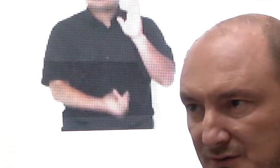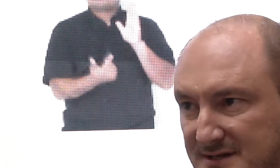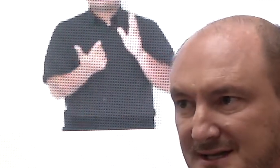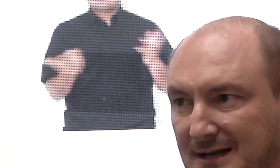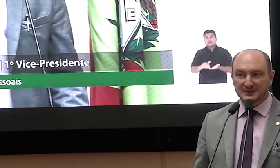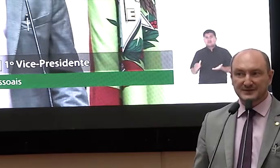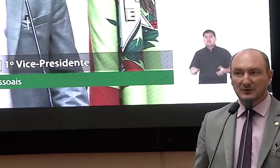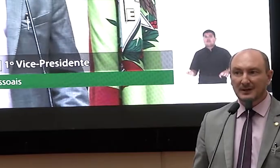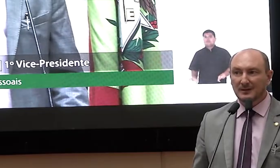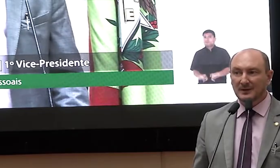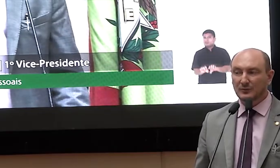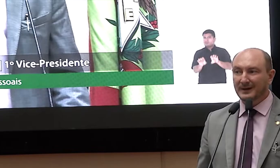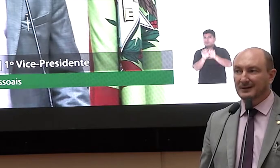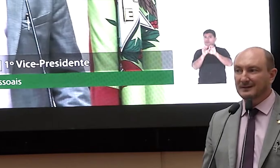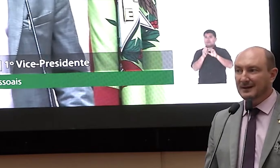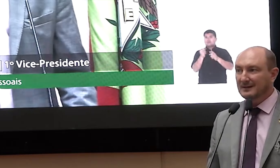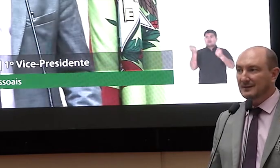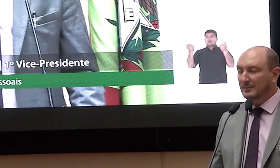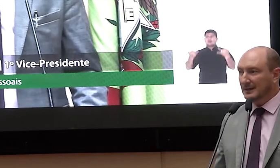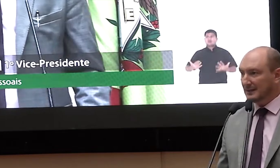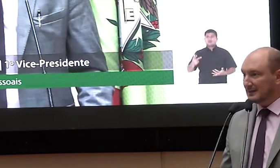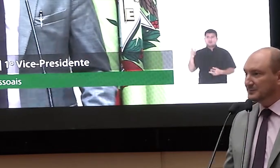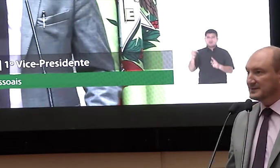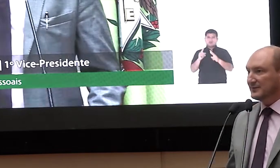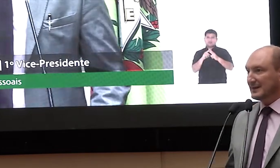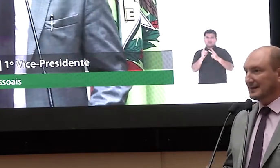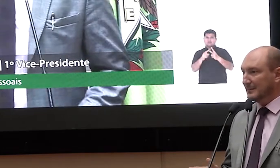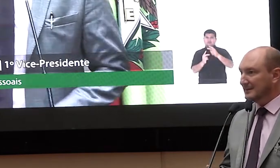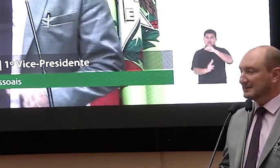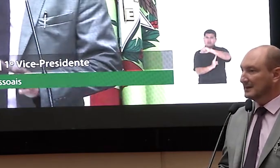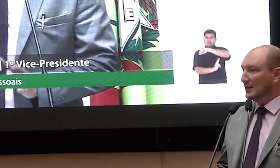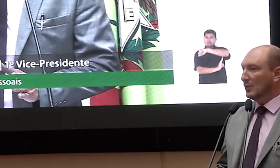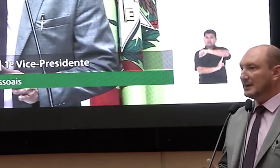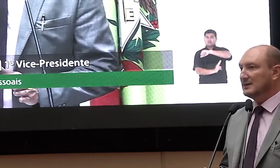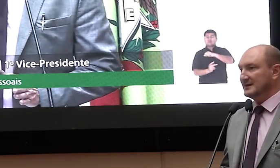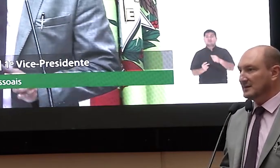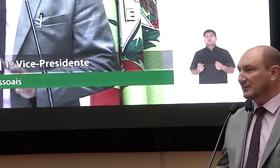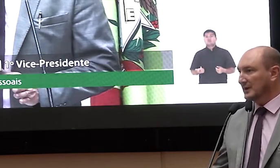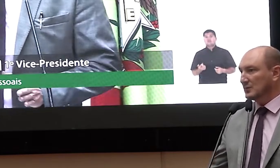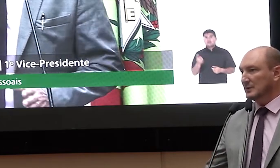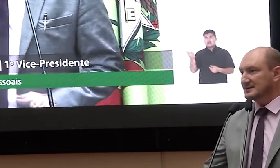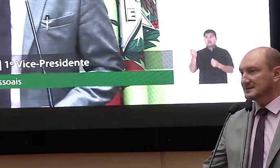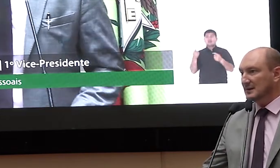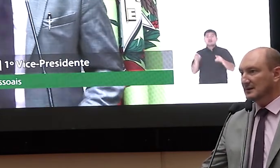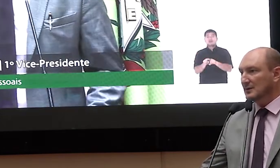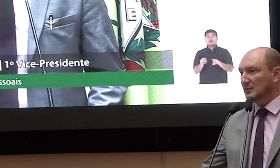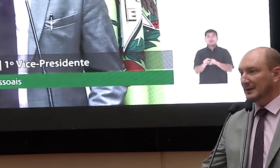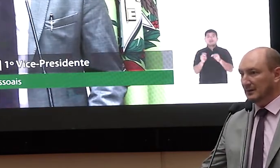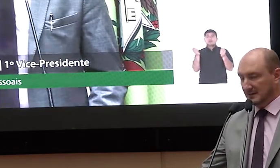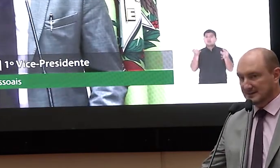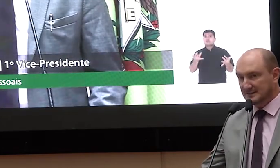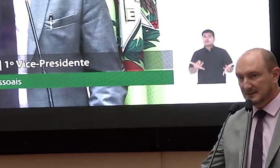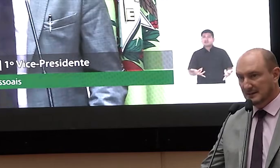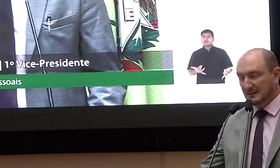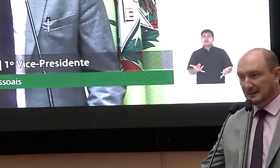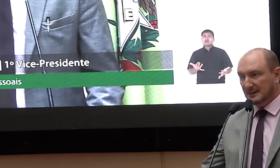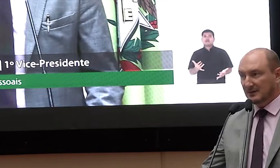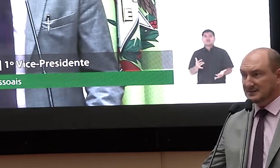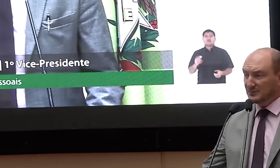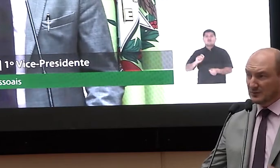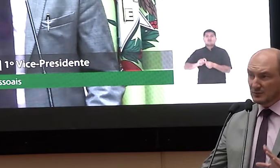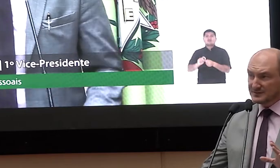será aberto à imprensa e transmitido pelas redes sociais do deputado Mauro de Nadal é natural de caibi